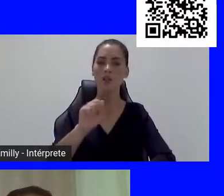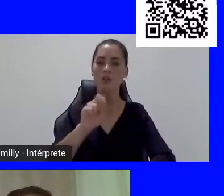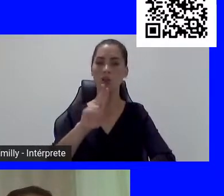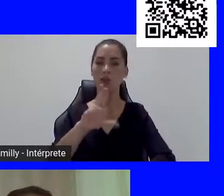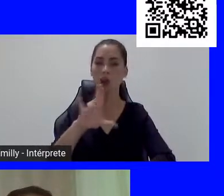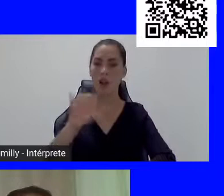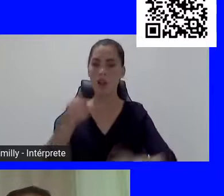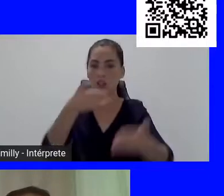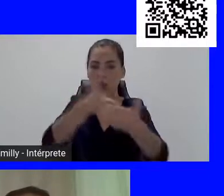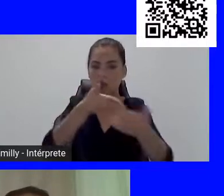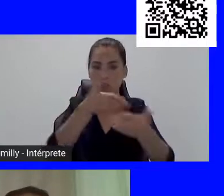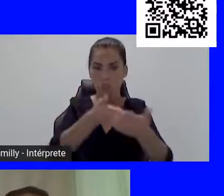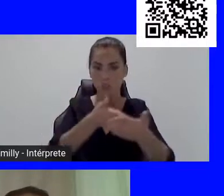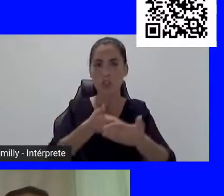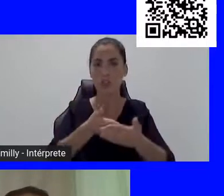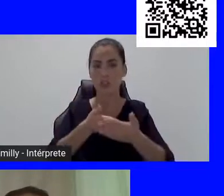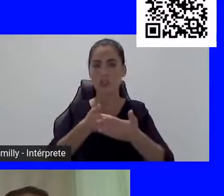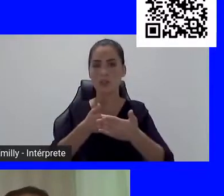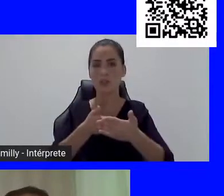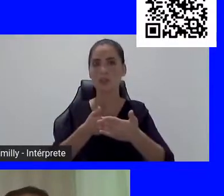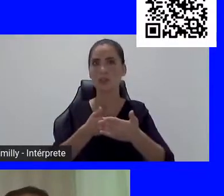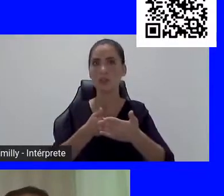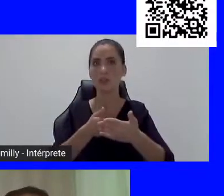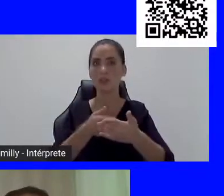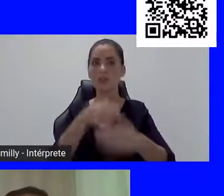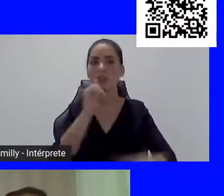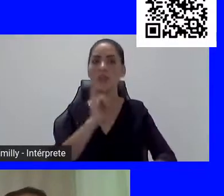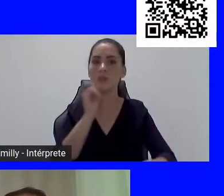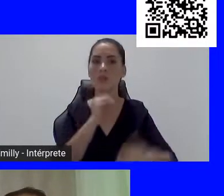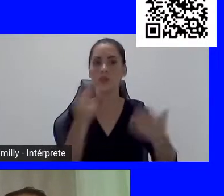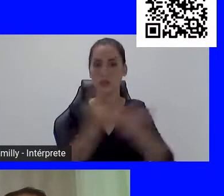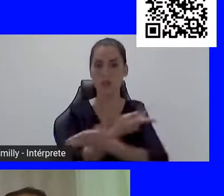federação, né, como é o caso do que aconteceu agora.